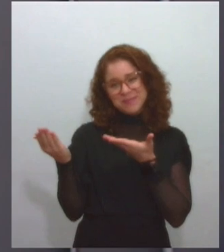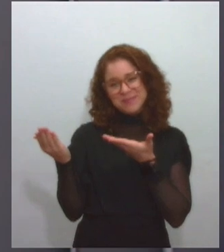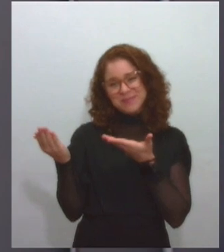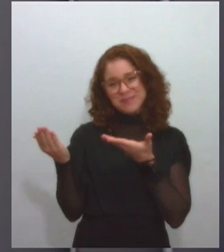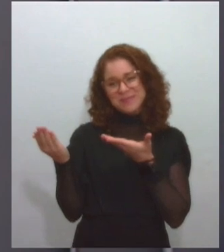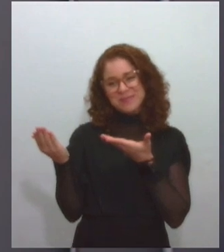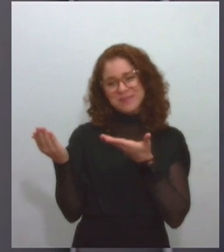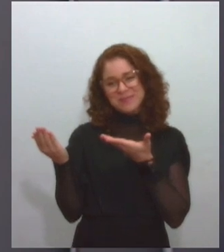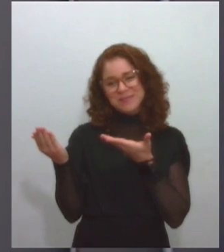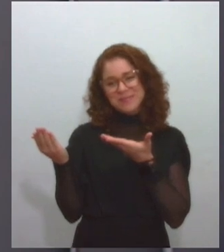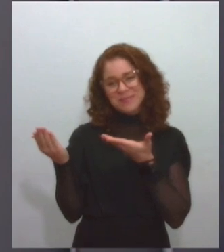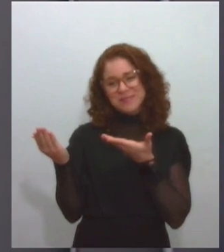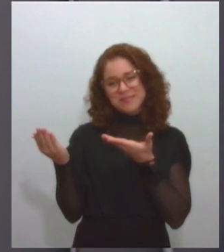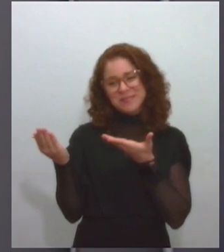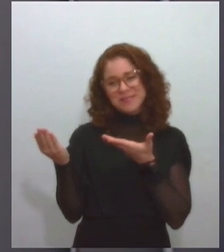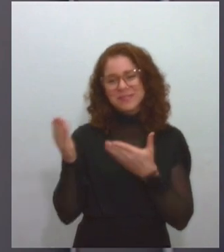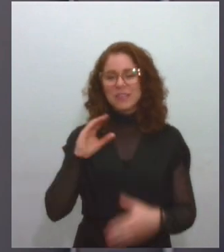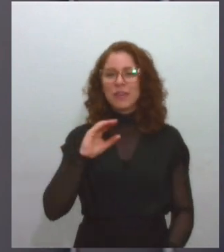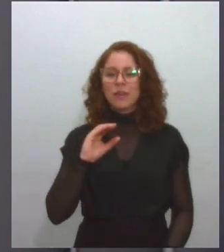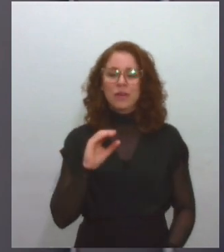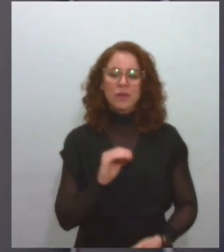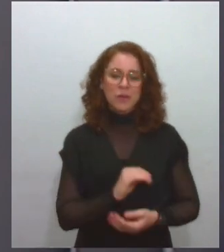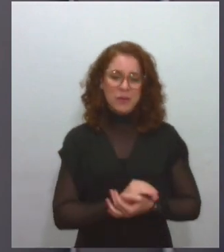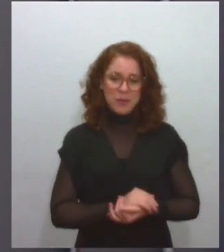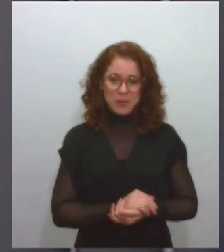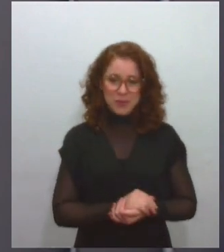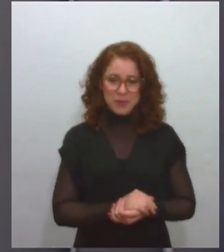3216-6802 ou